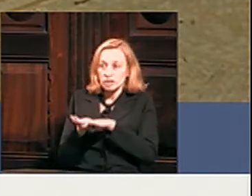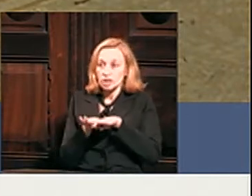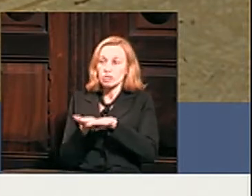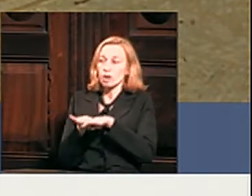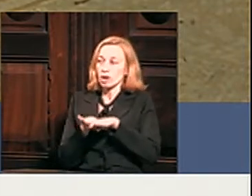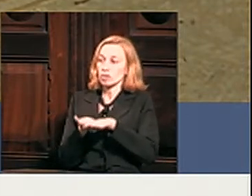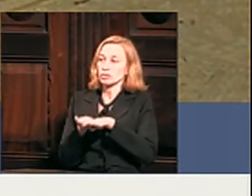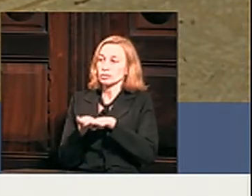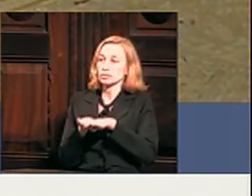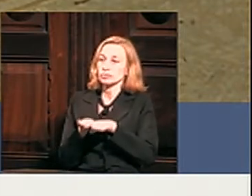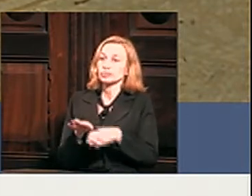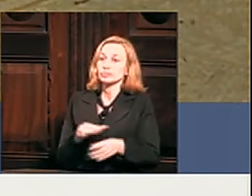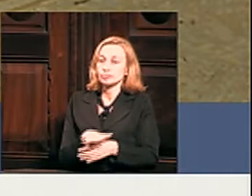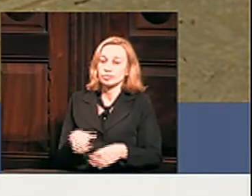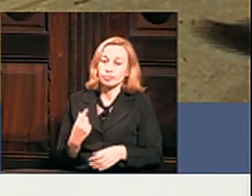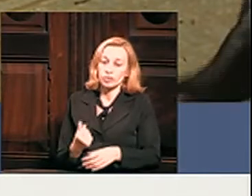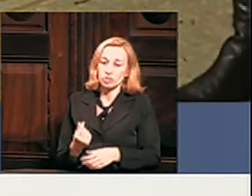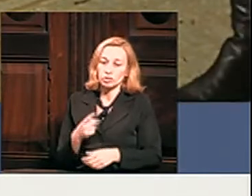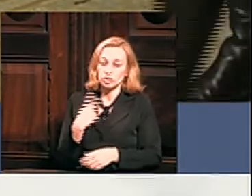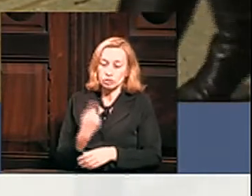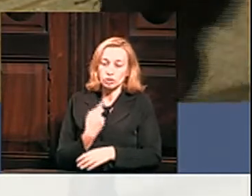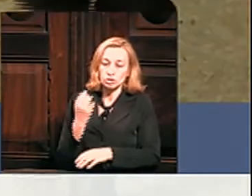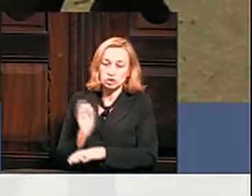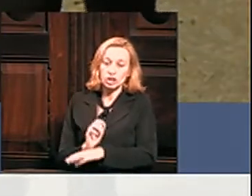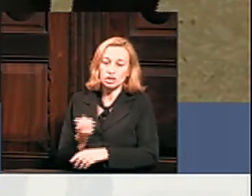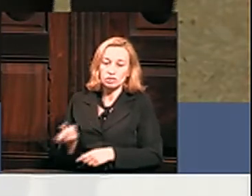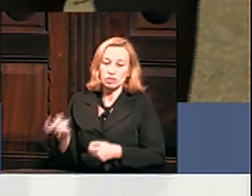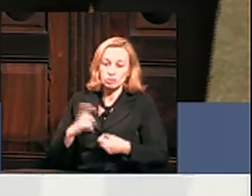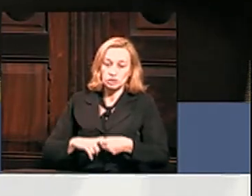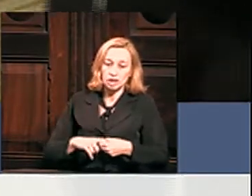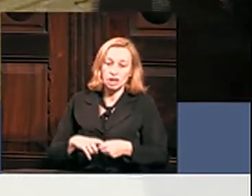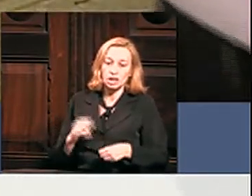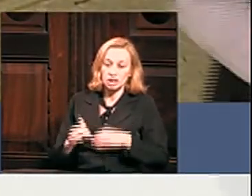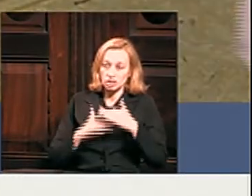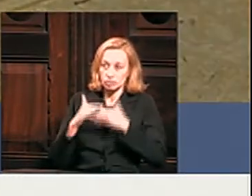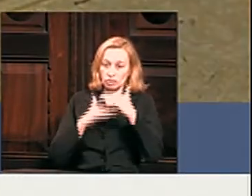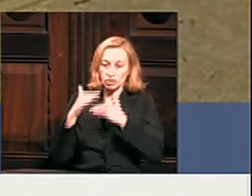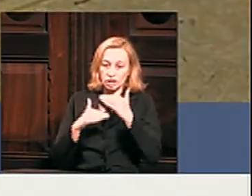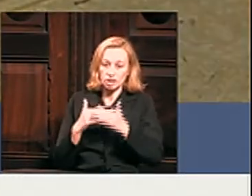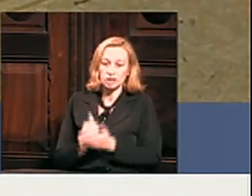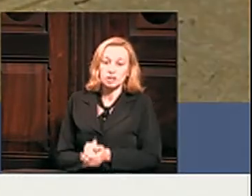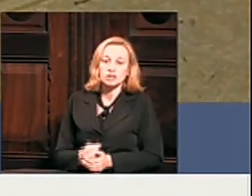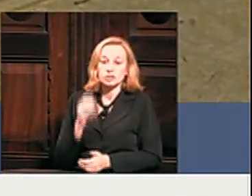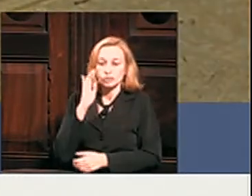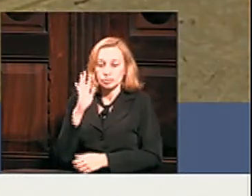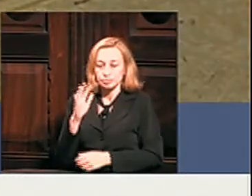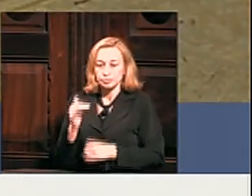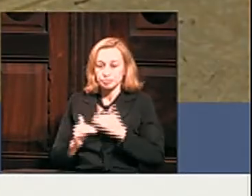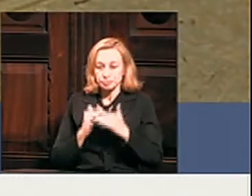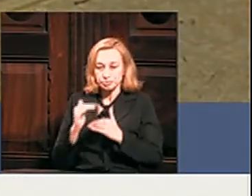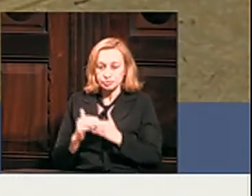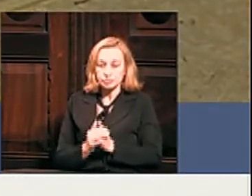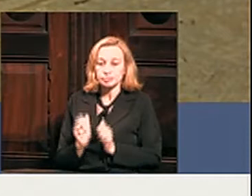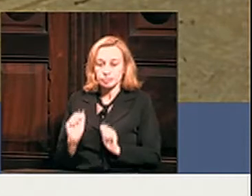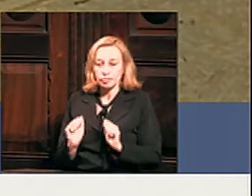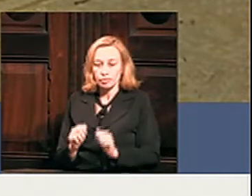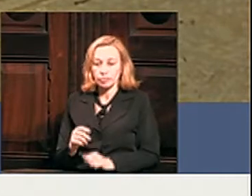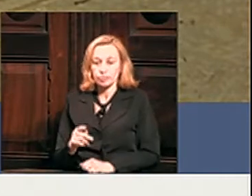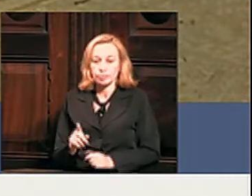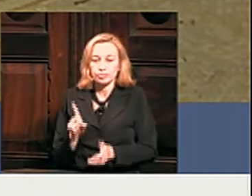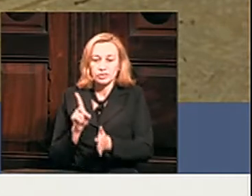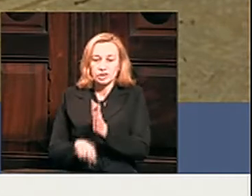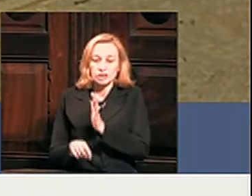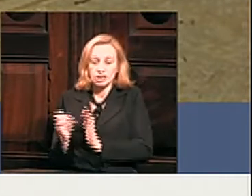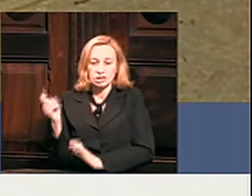adequadas para a economia do nosso estado poder voltar a sonhar a crescer. Importante lembrar, senhor presidente, que a redução do ICMS